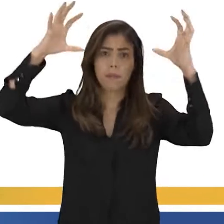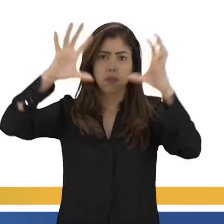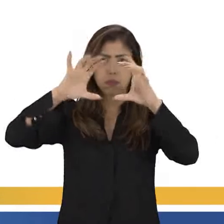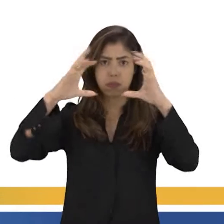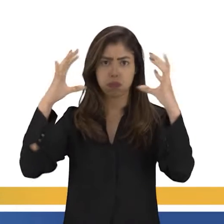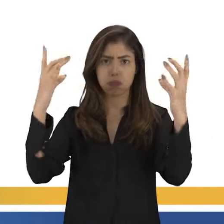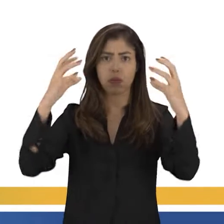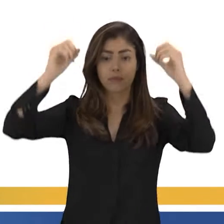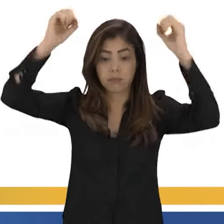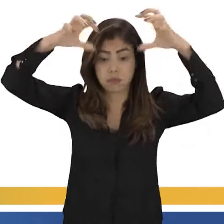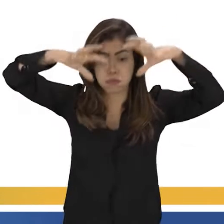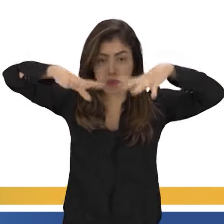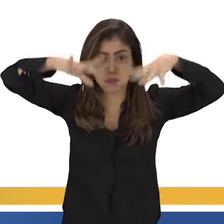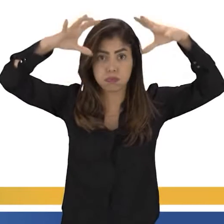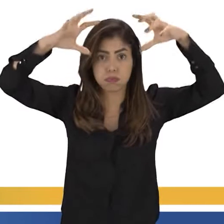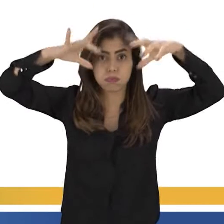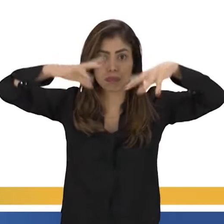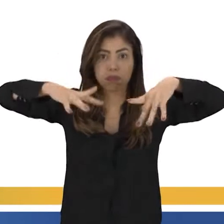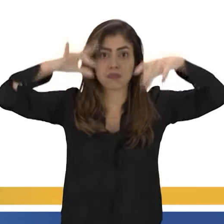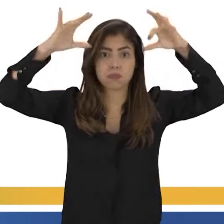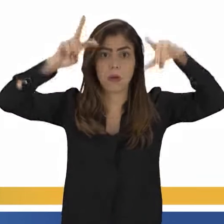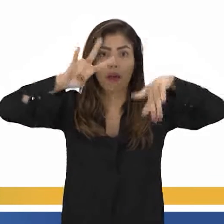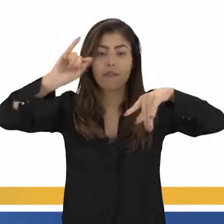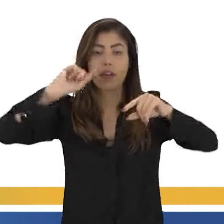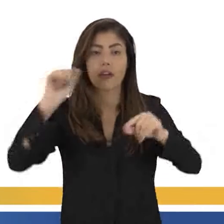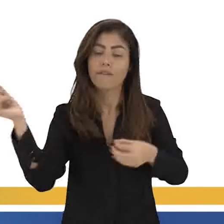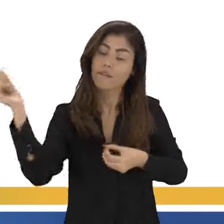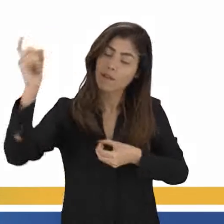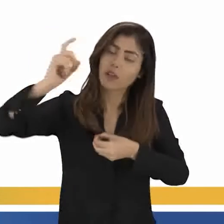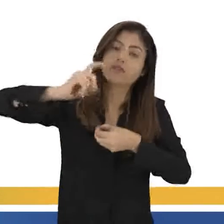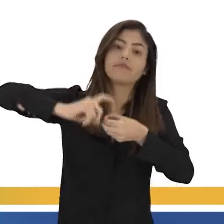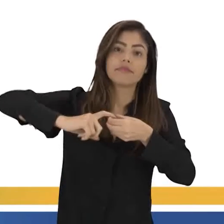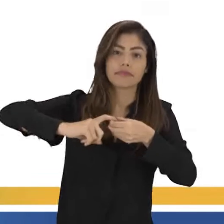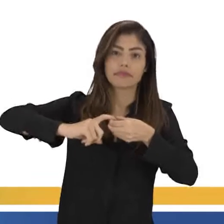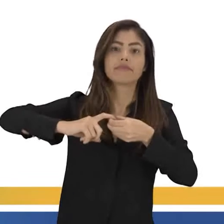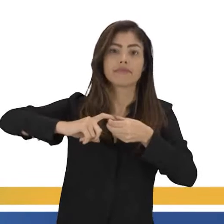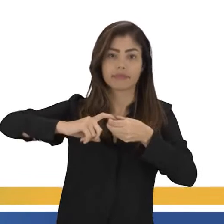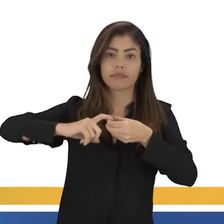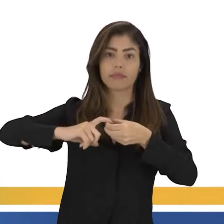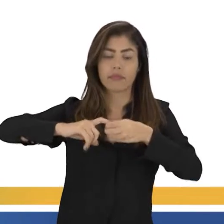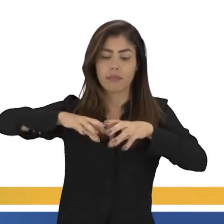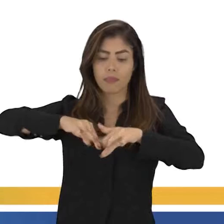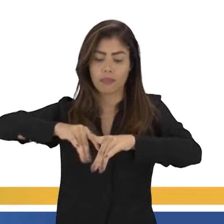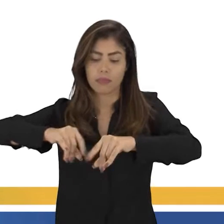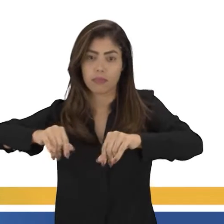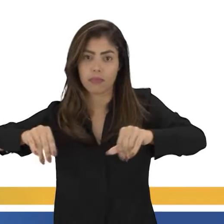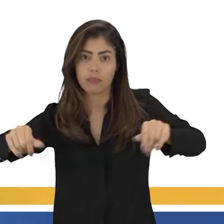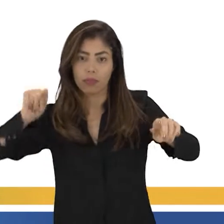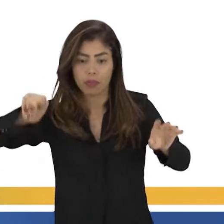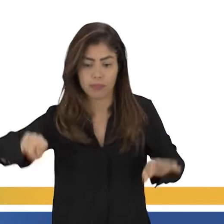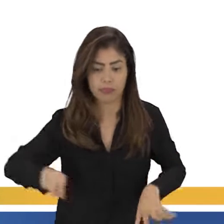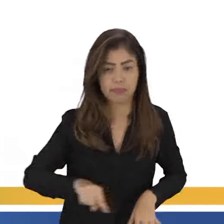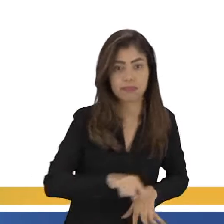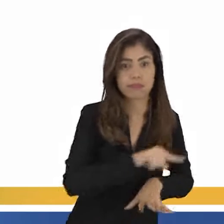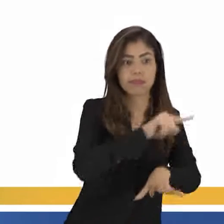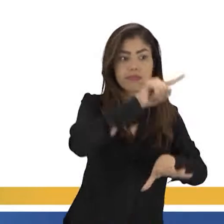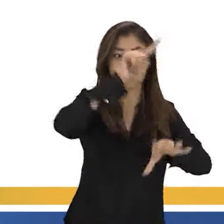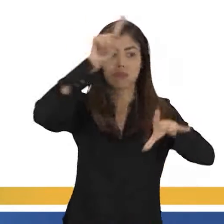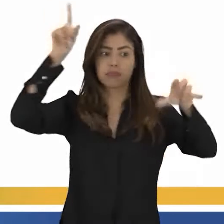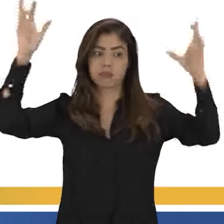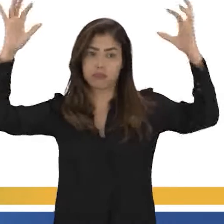é chamado de chuva, e assim vai retornando, né, o ciclo momentaneamente. Vamos